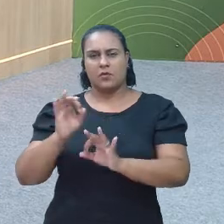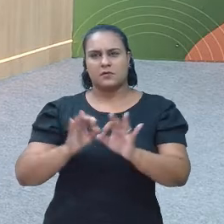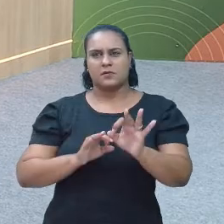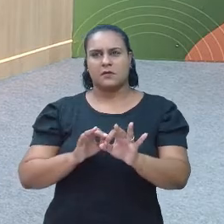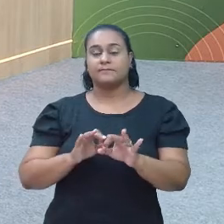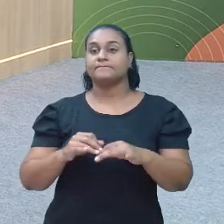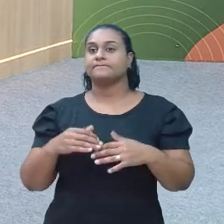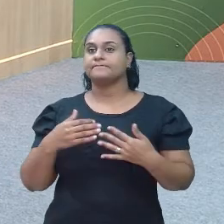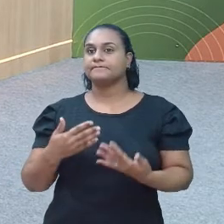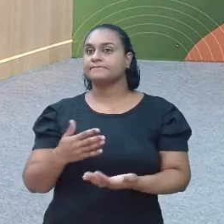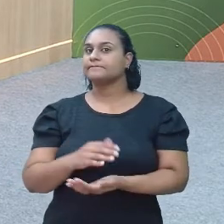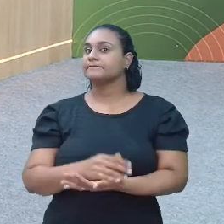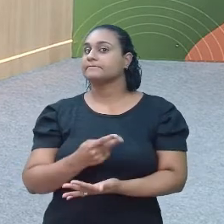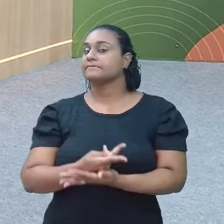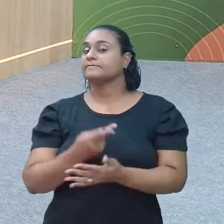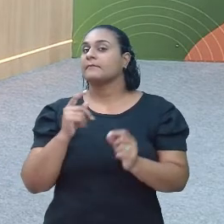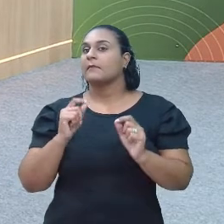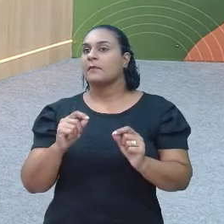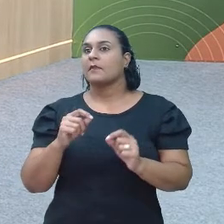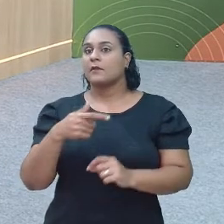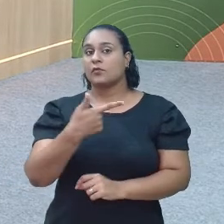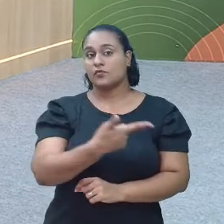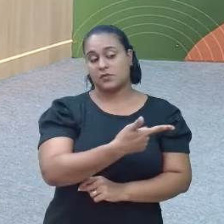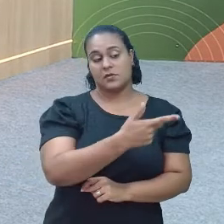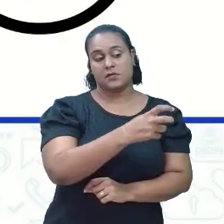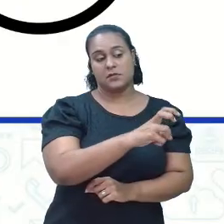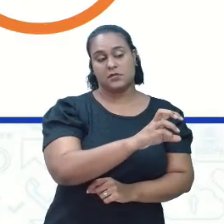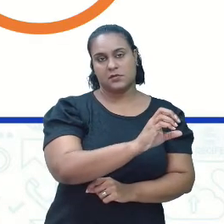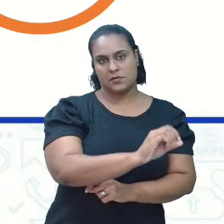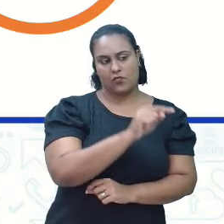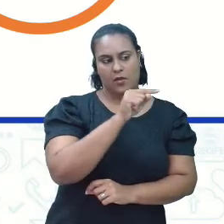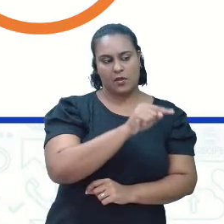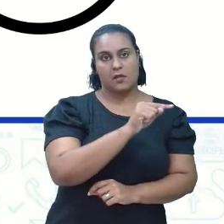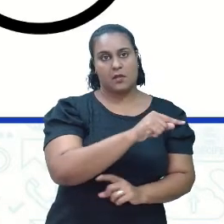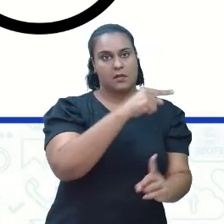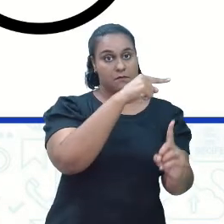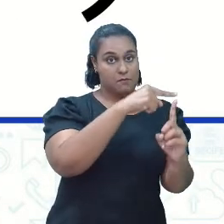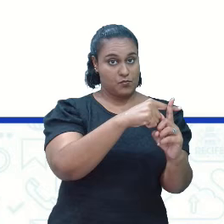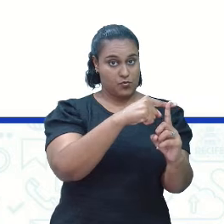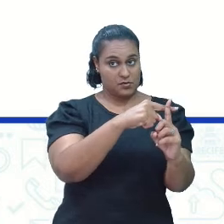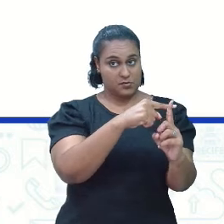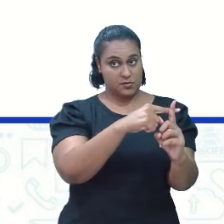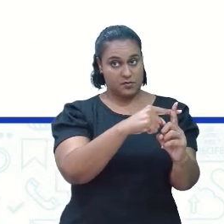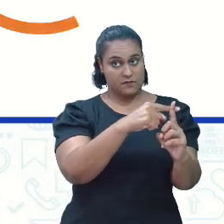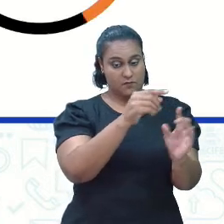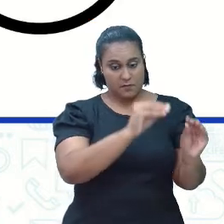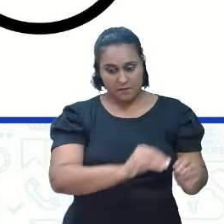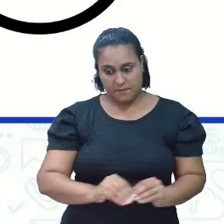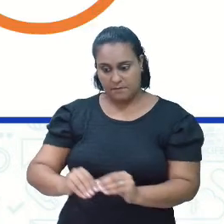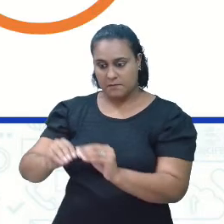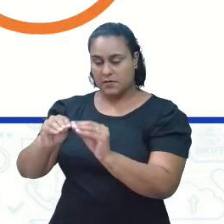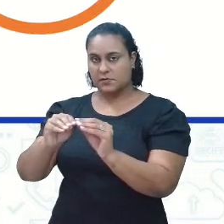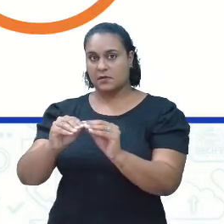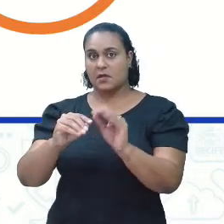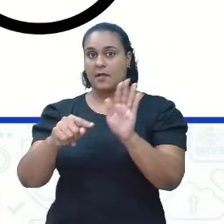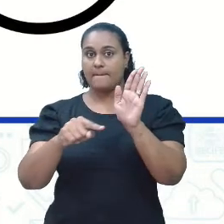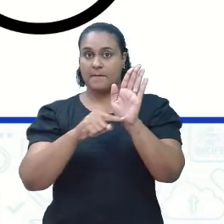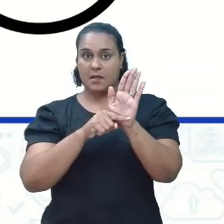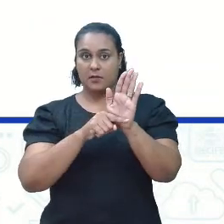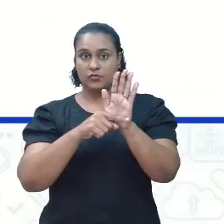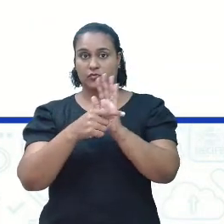Feito isso, olha o que foi que aconteceu. 250 que estava de um lado da equação passou para o outro lado